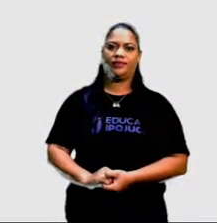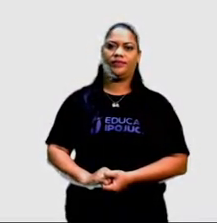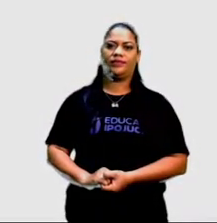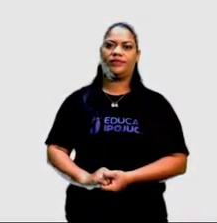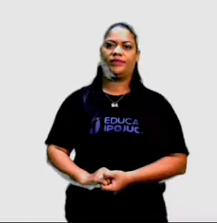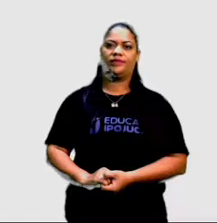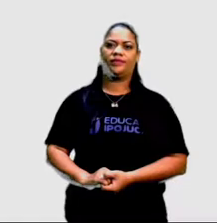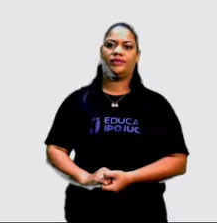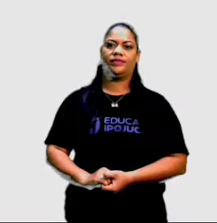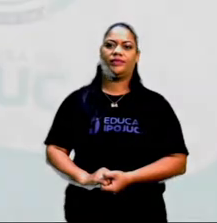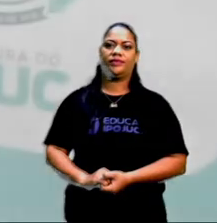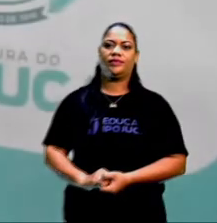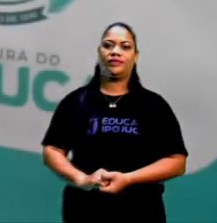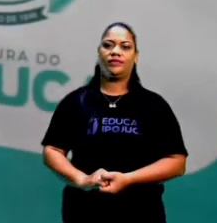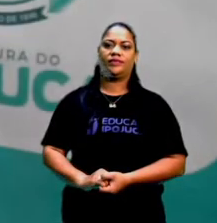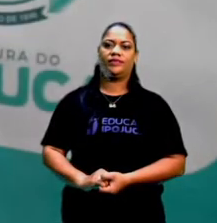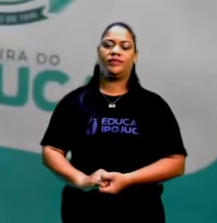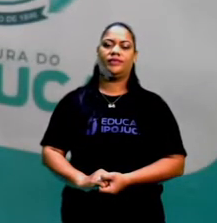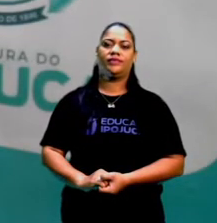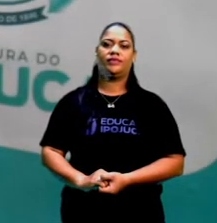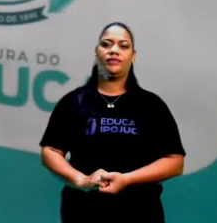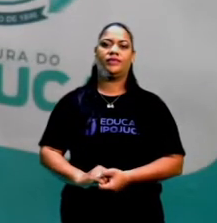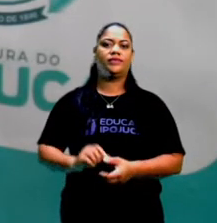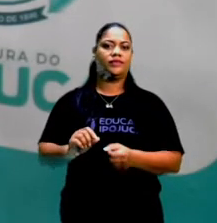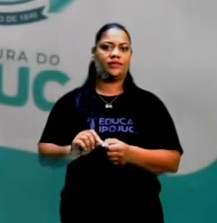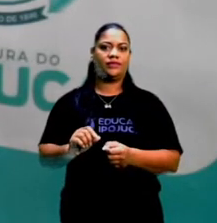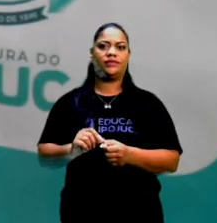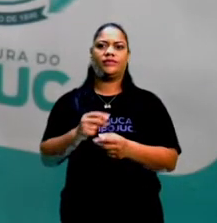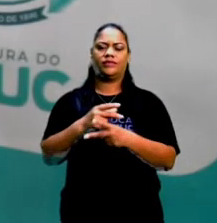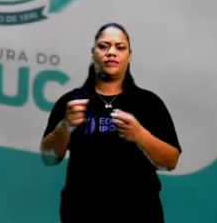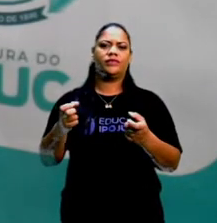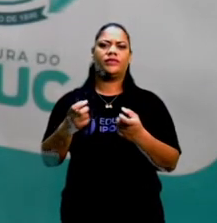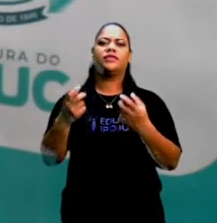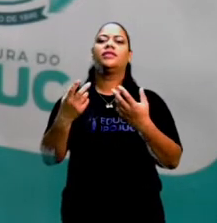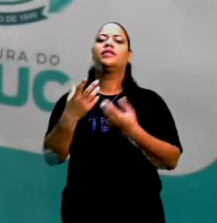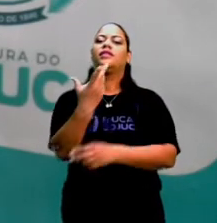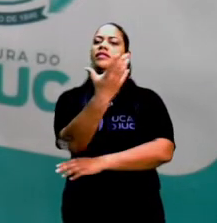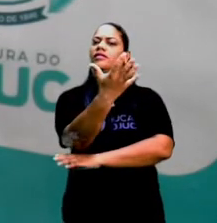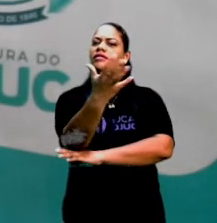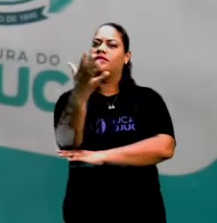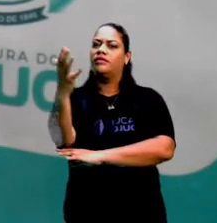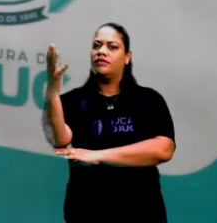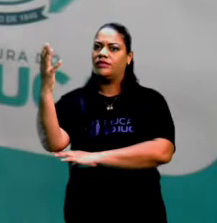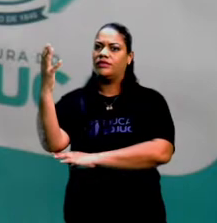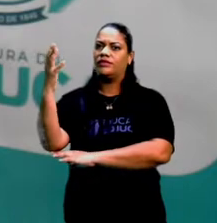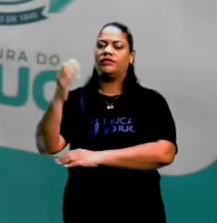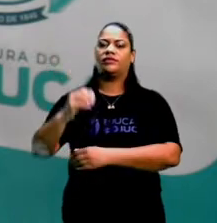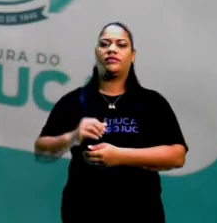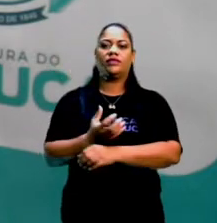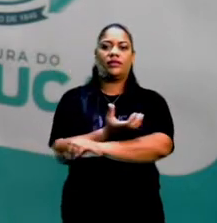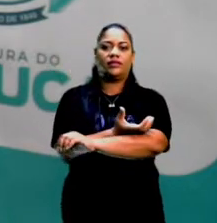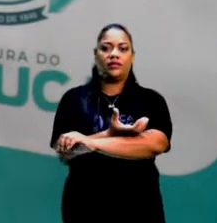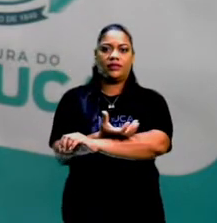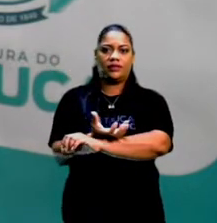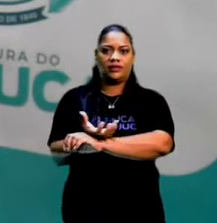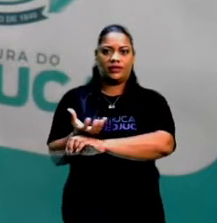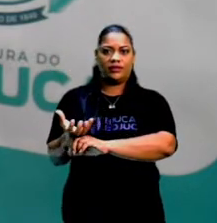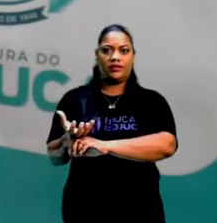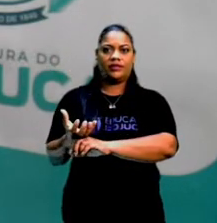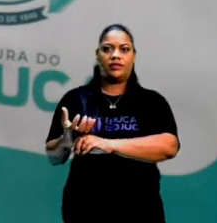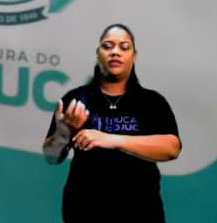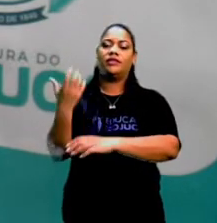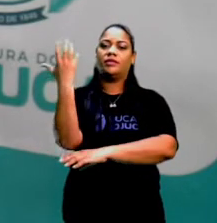por objetos, né? Seres naturais. No caso, a grama,